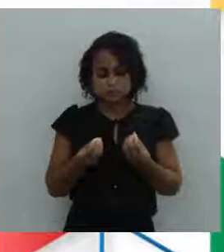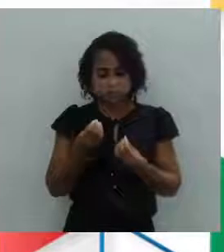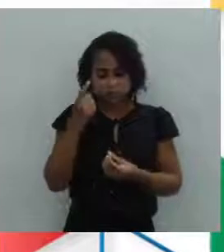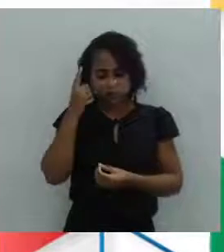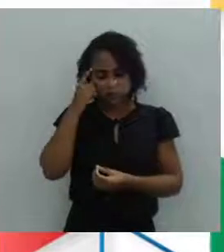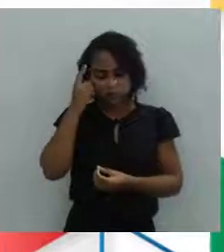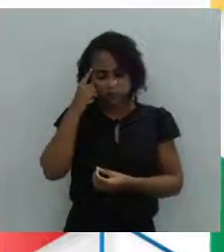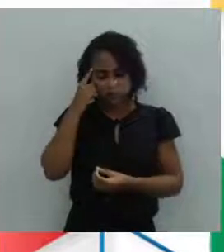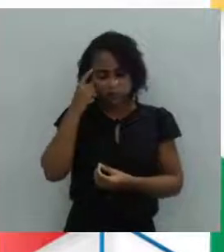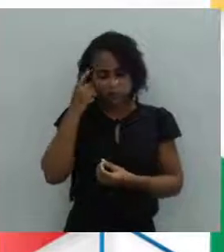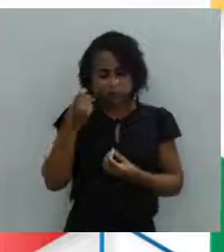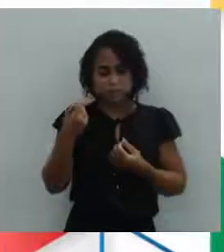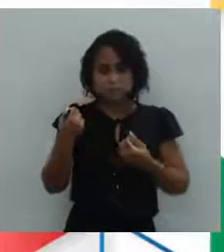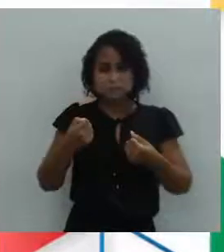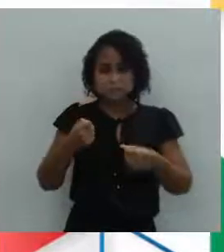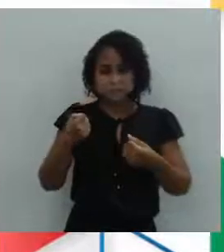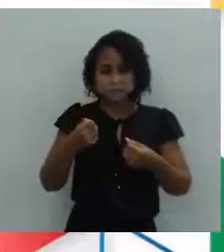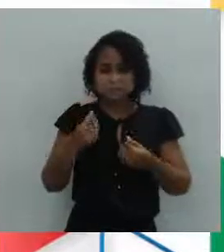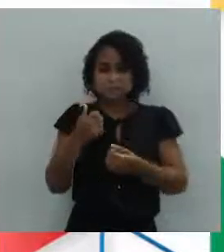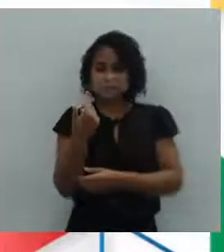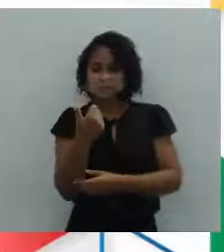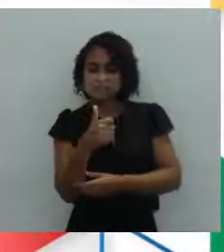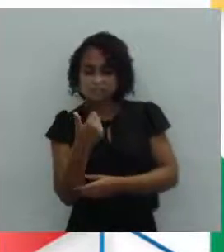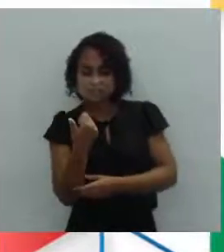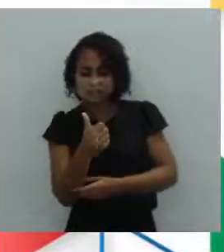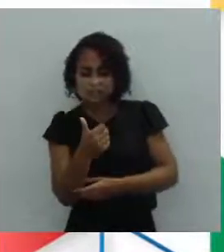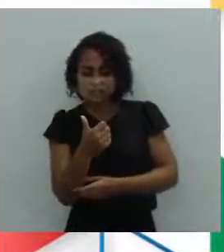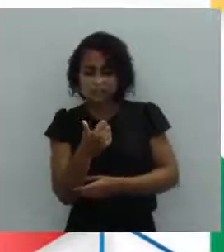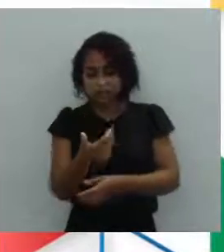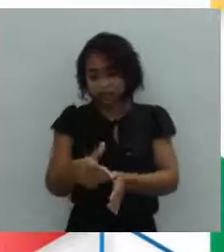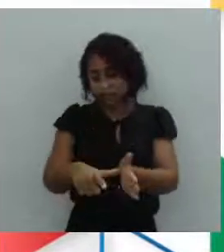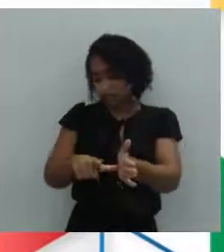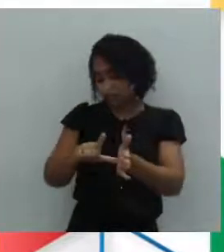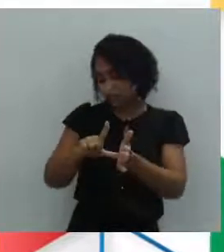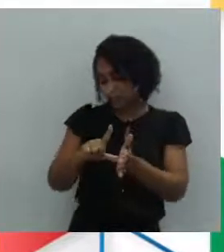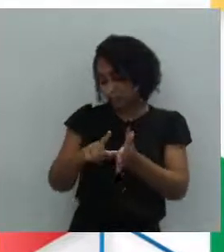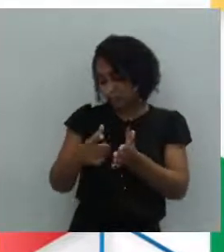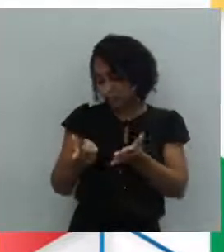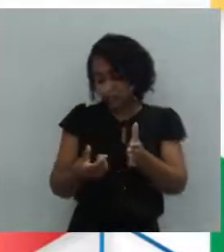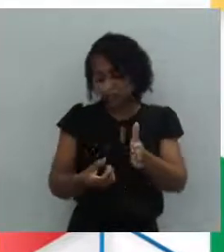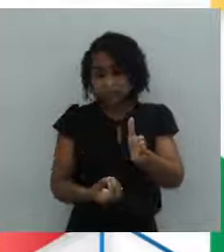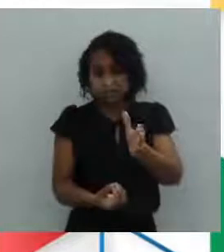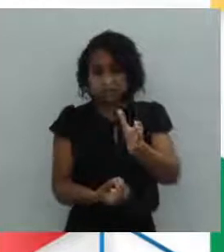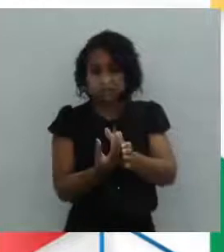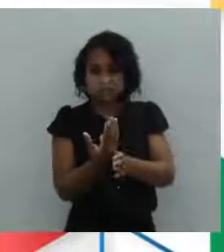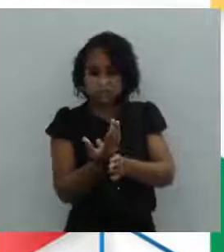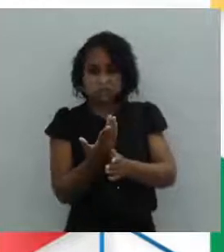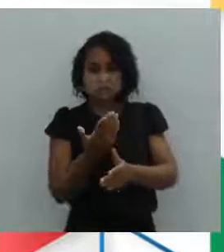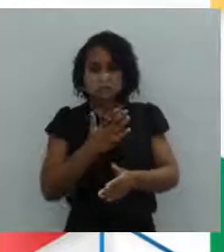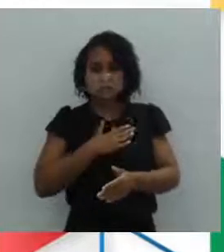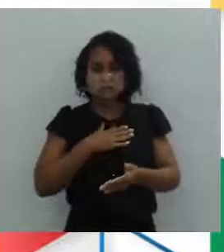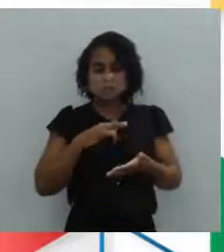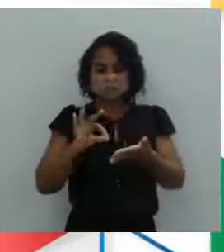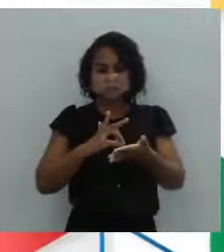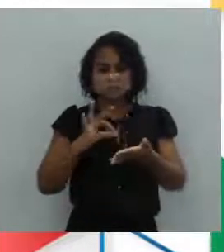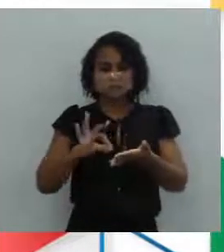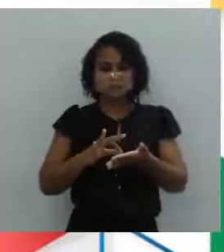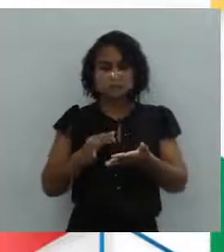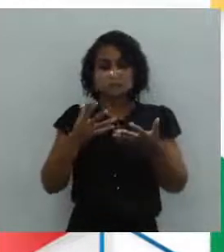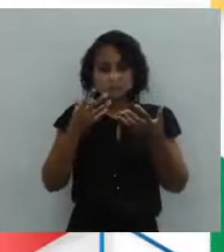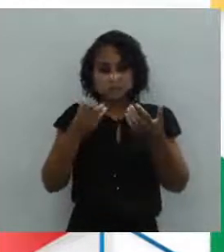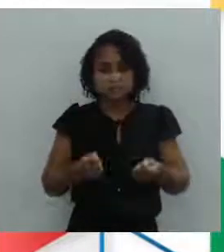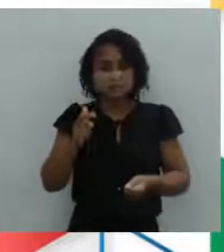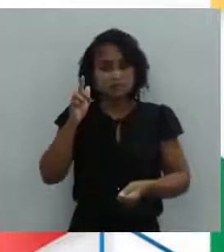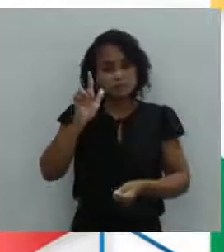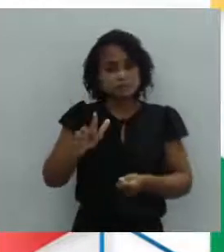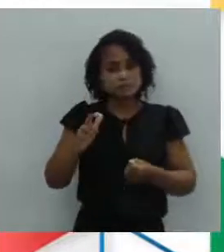eu devo pensar, analisar antes de produzir o meu abaixo-assinado. Vamos de novo